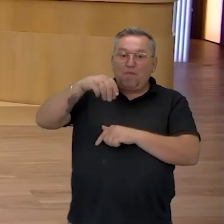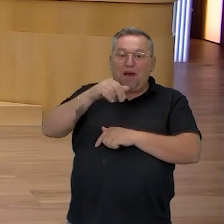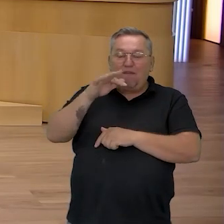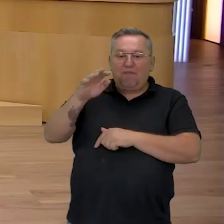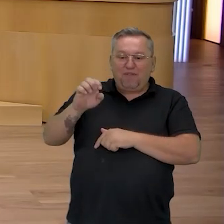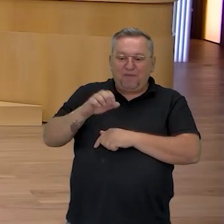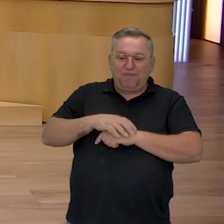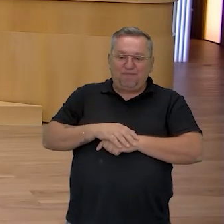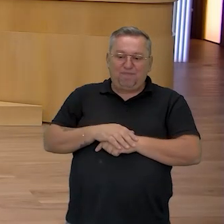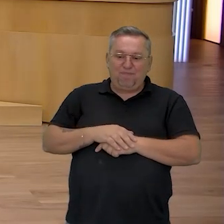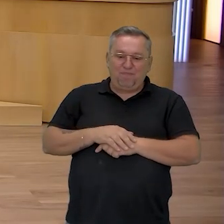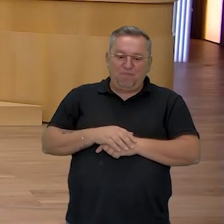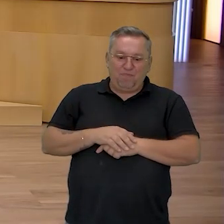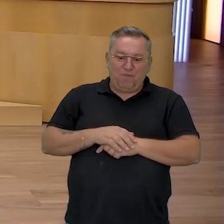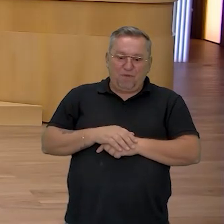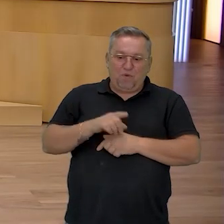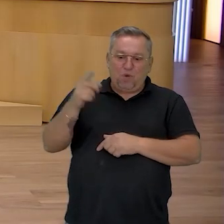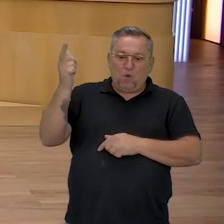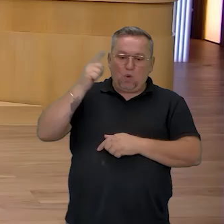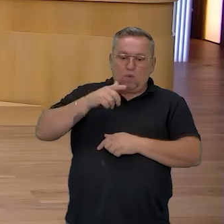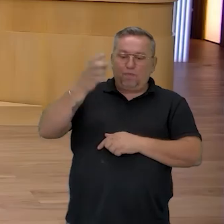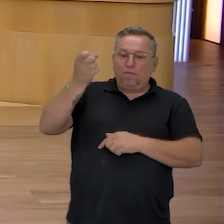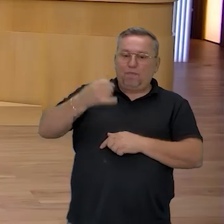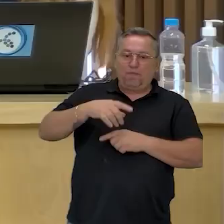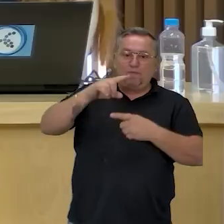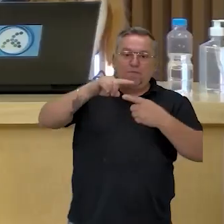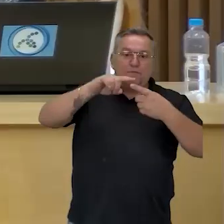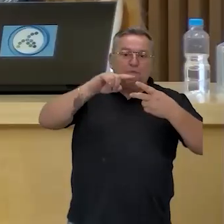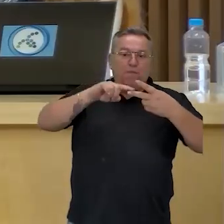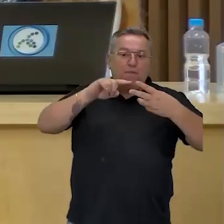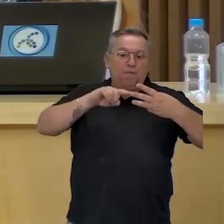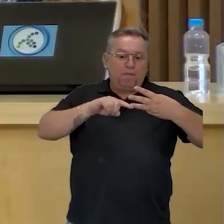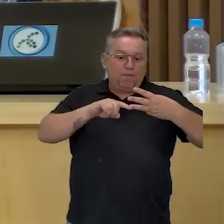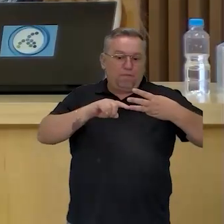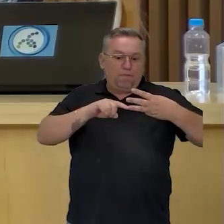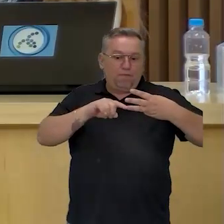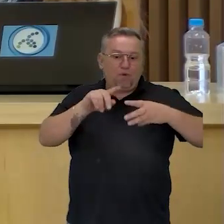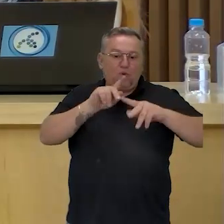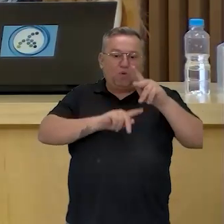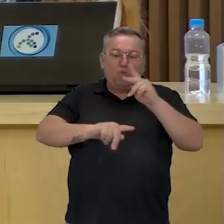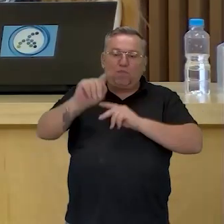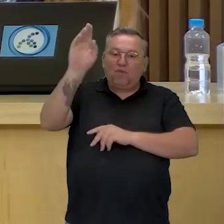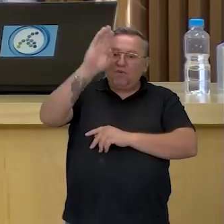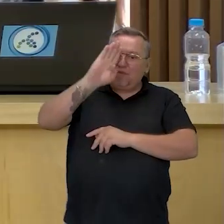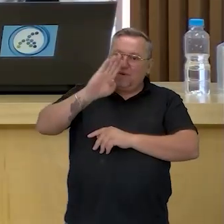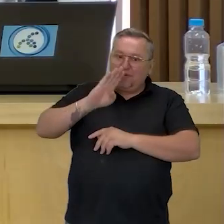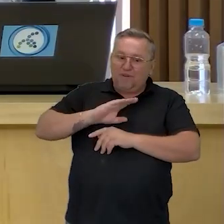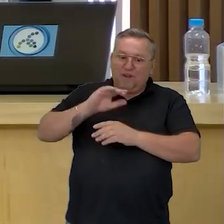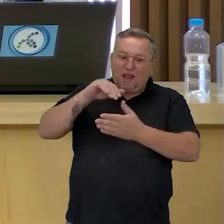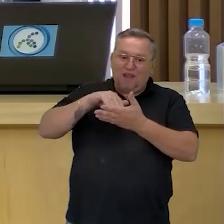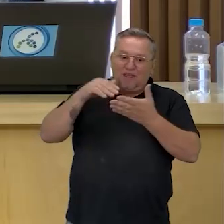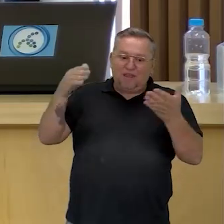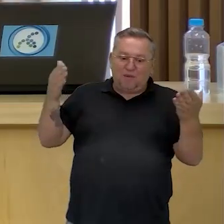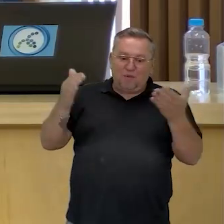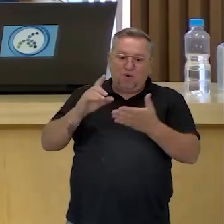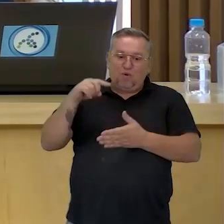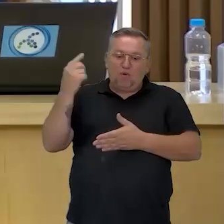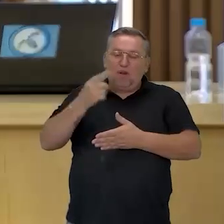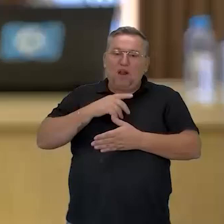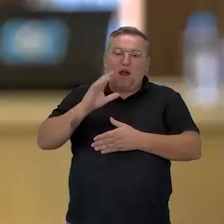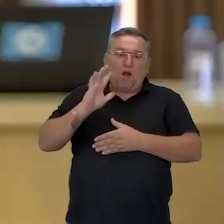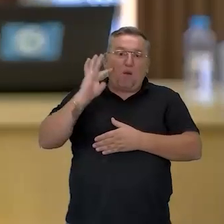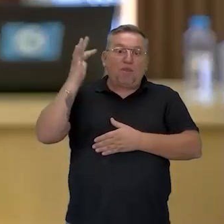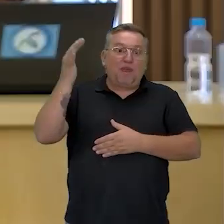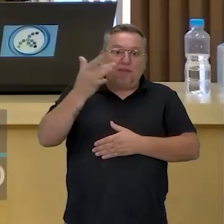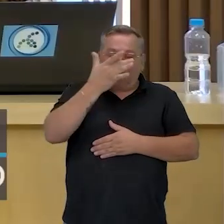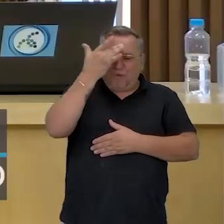filosofia. Mafê, você consegue me dizer 3 características do povo brasileiro que até hoje, quando elas acontecem, o pessoal